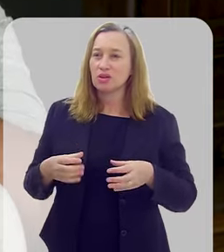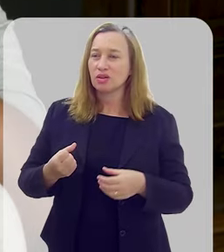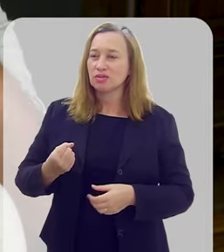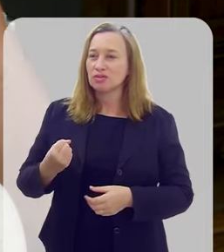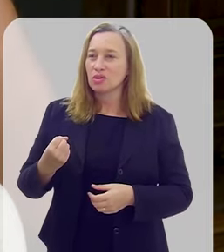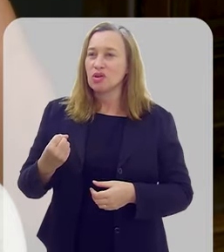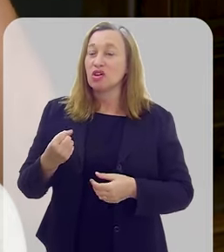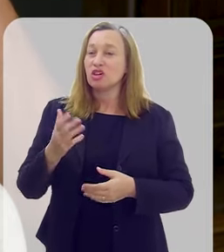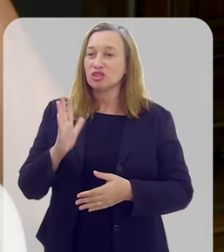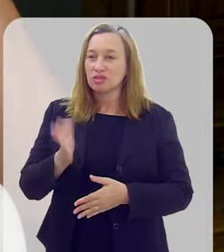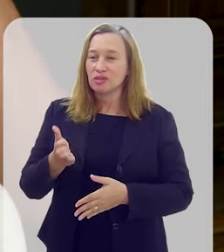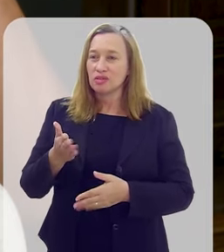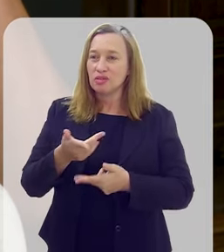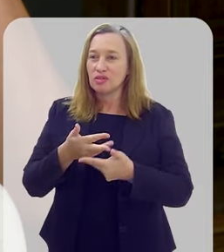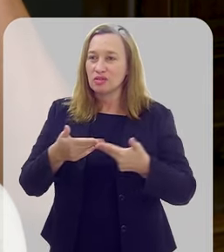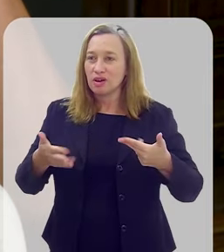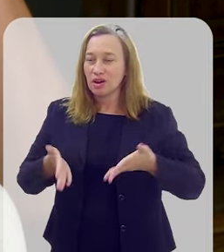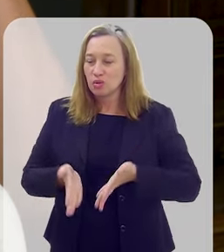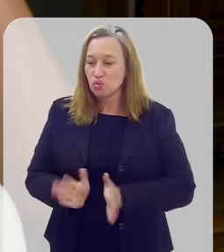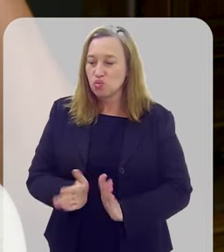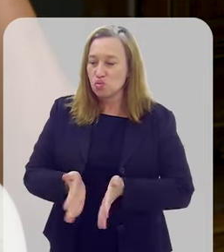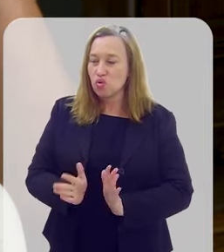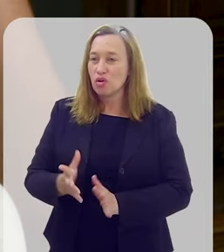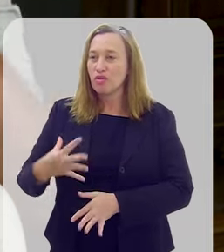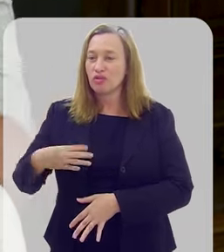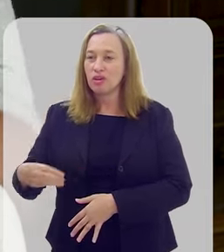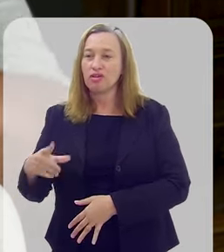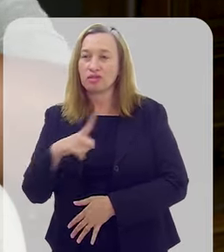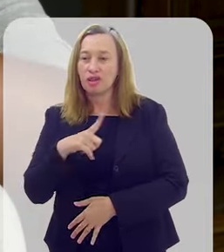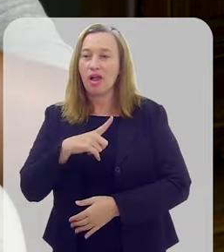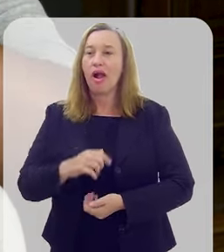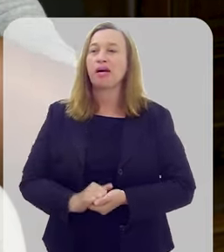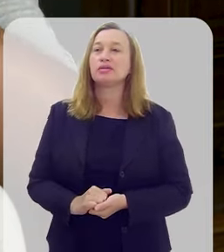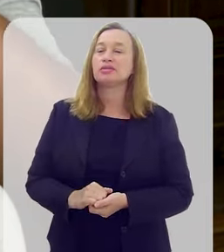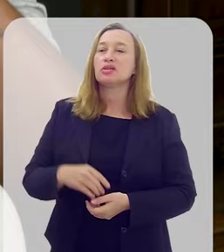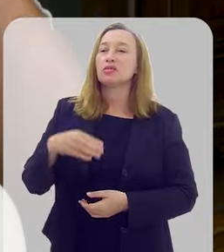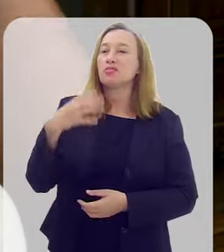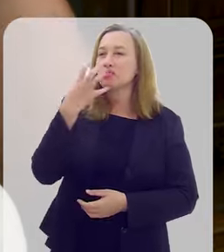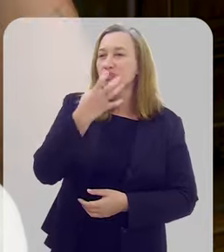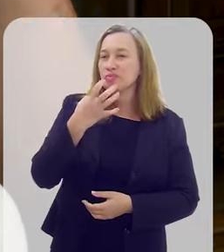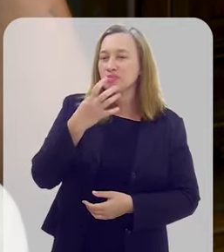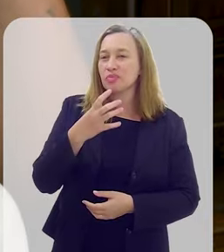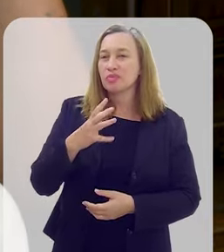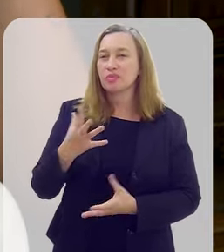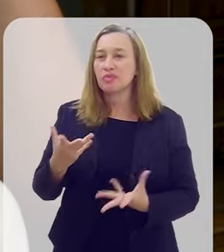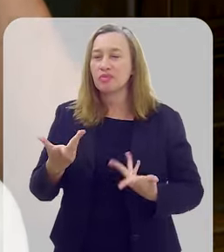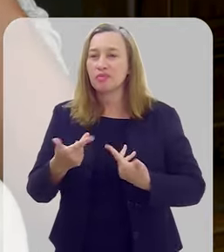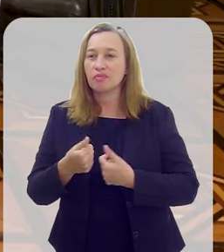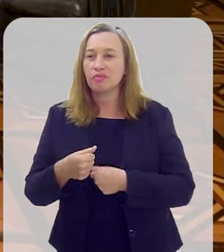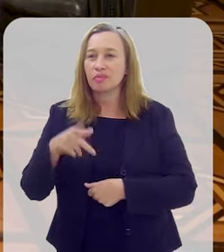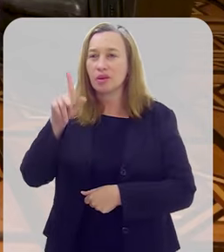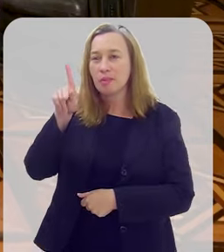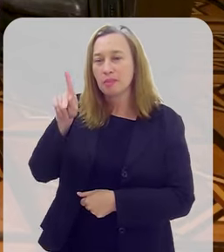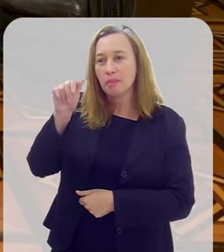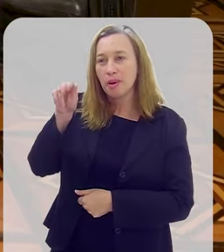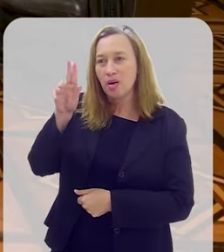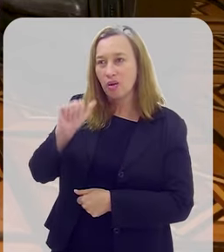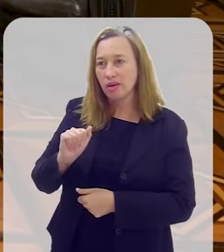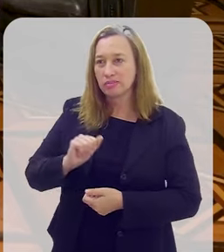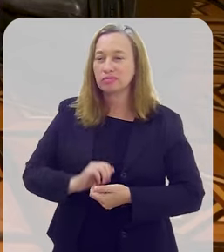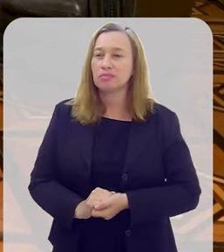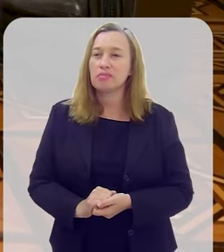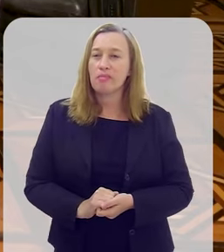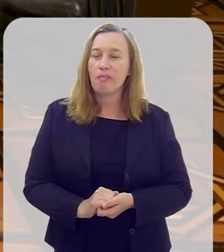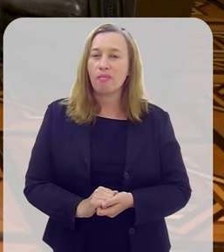né é um fazedor de neném pelo amor de Deus musin glória a Deus